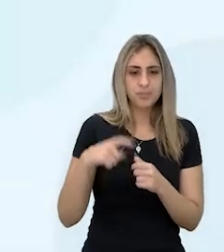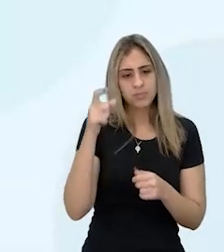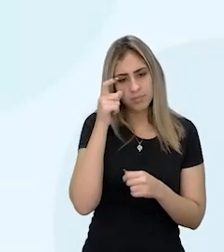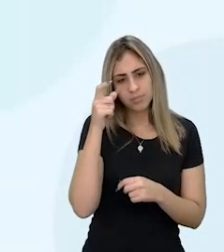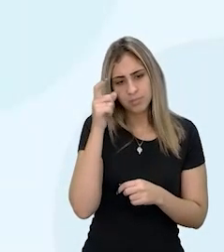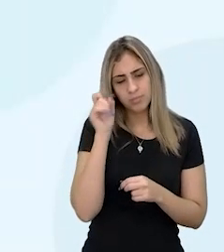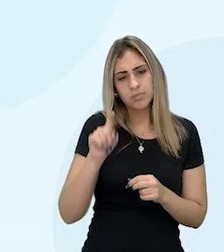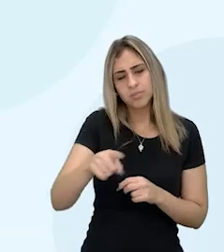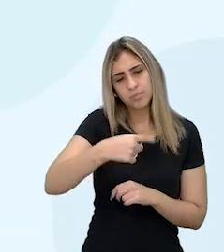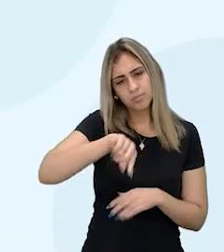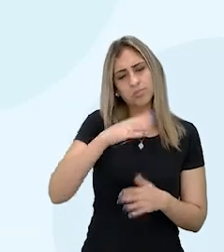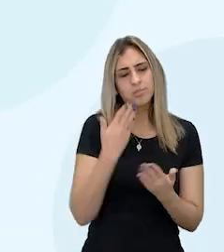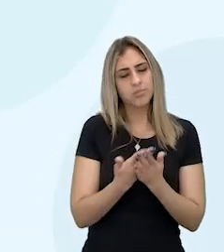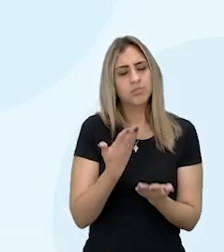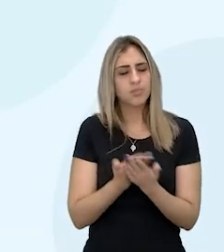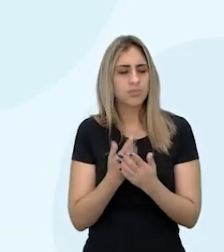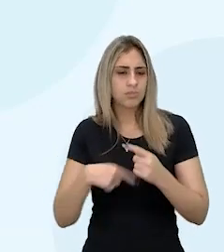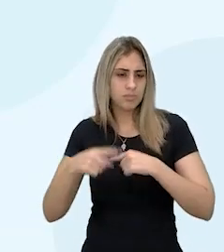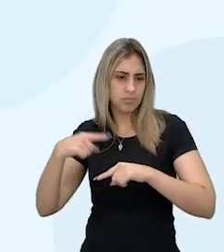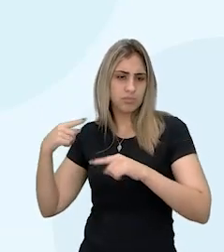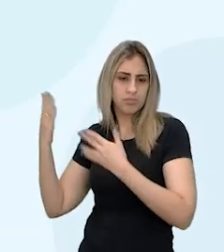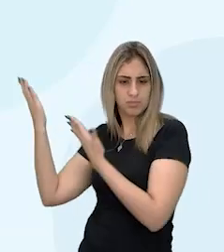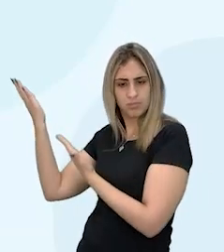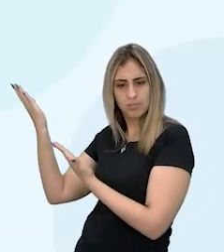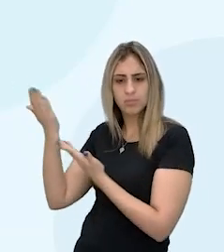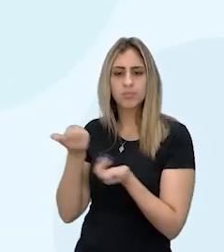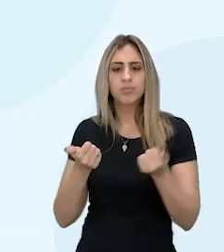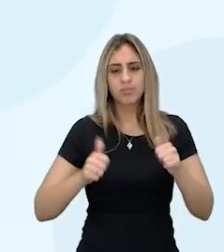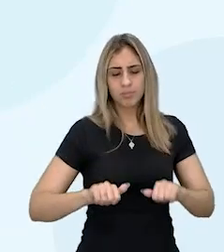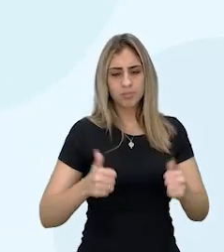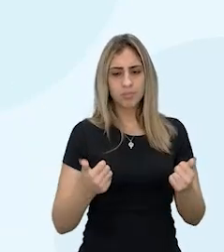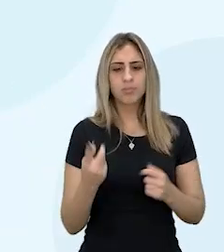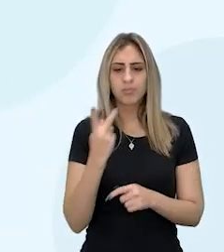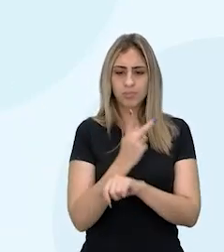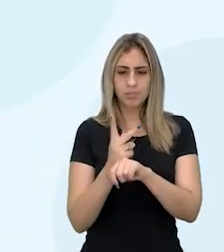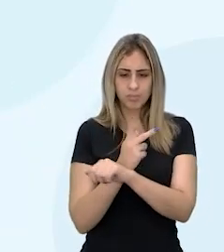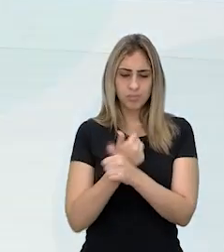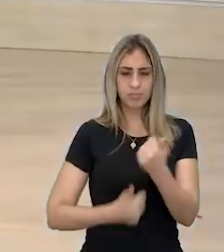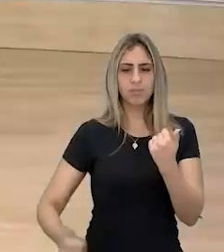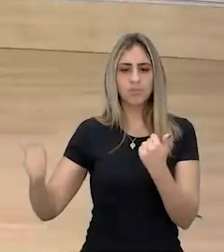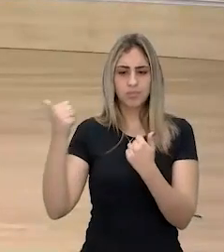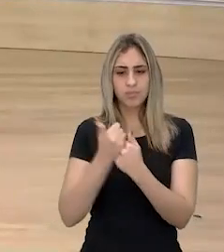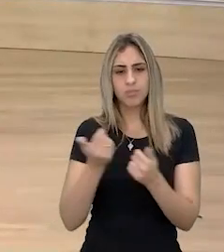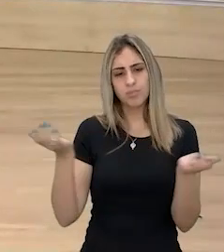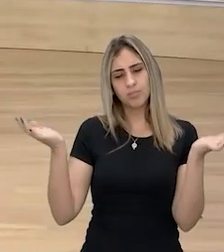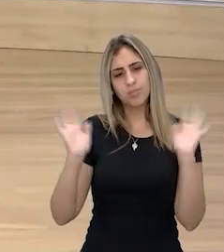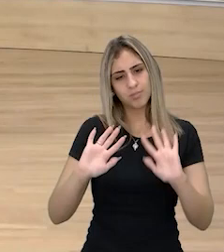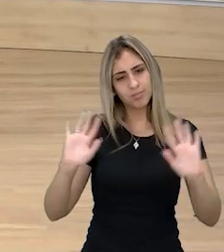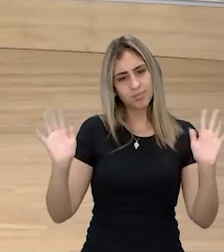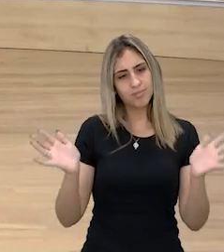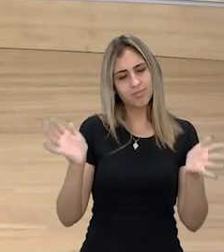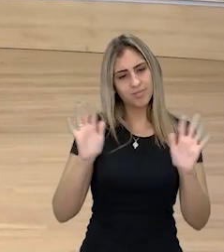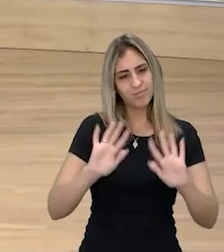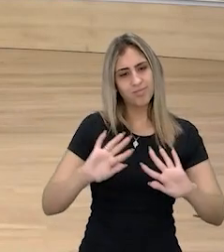Se vocês perderam as aulas anteriores, procurem no repositório. Eu vou ficando por aqui, me